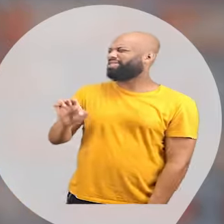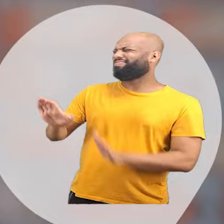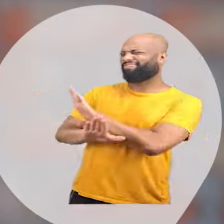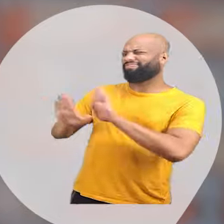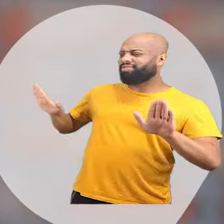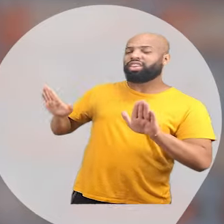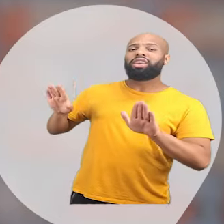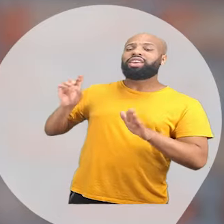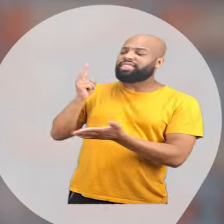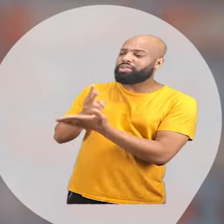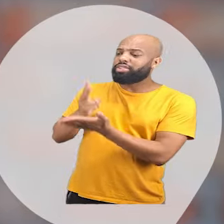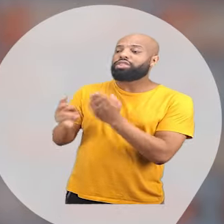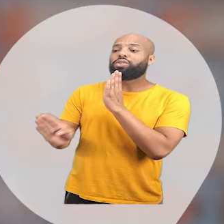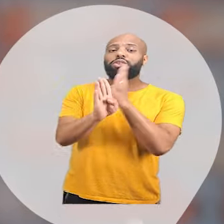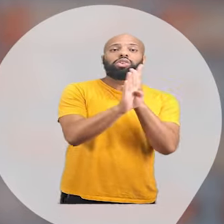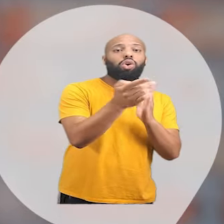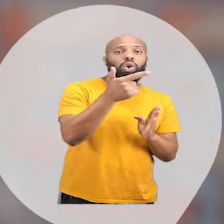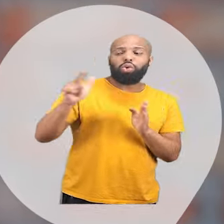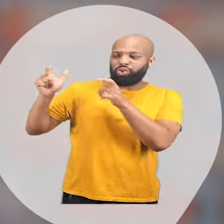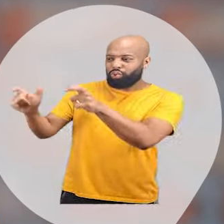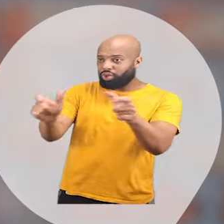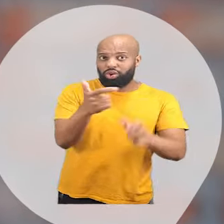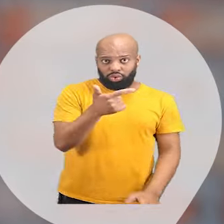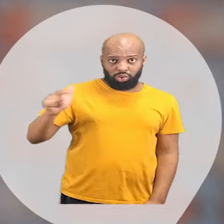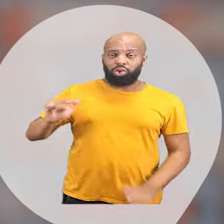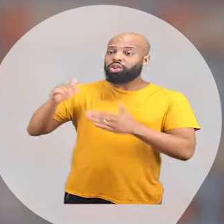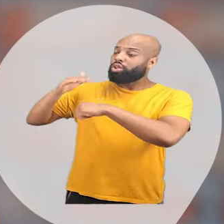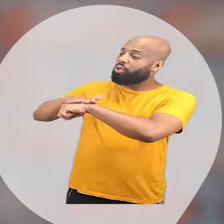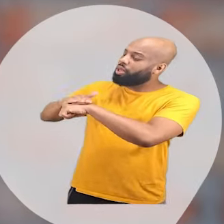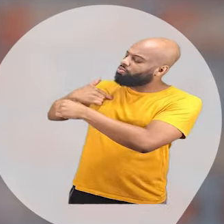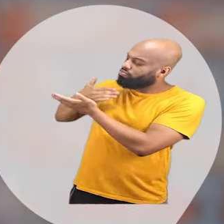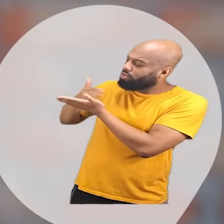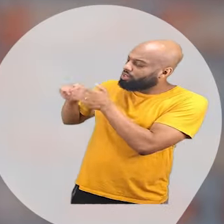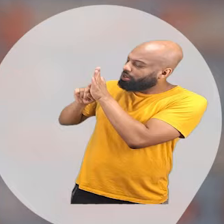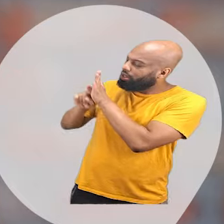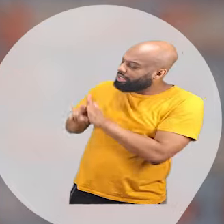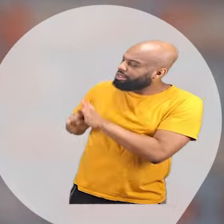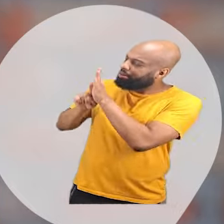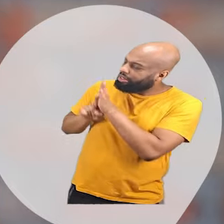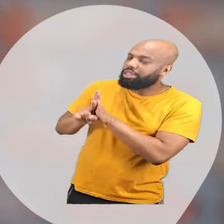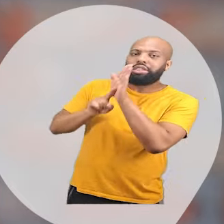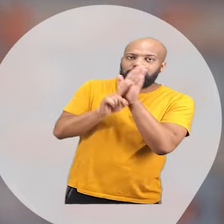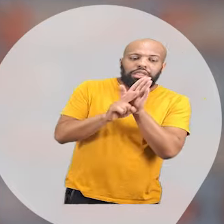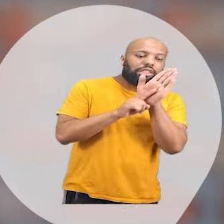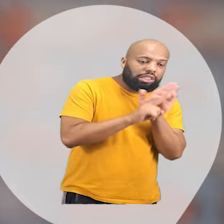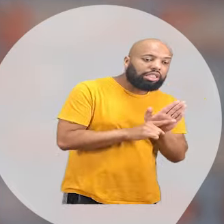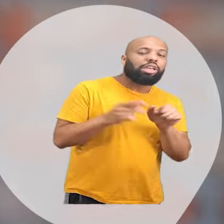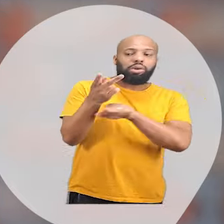a gente só vai nesse lugar vamos começar a descobrir outros lugares e daí foi quando eu comecei a pesquisar e